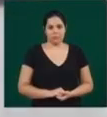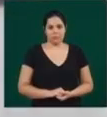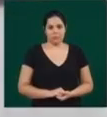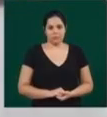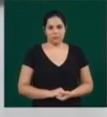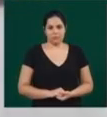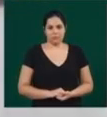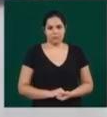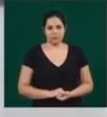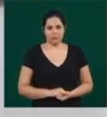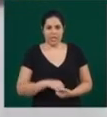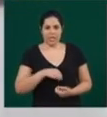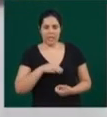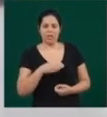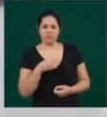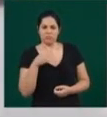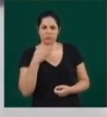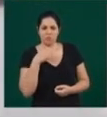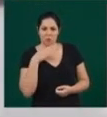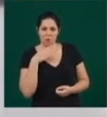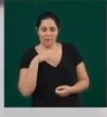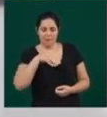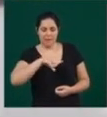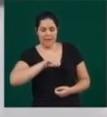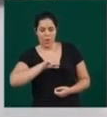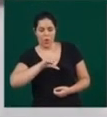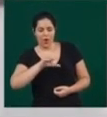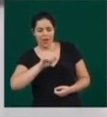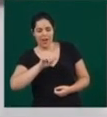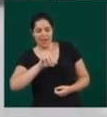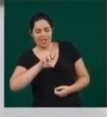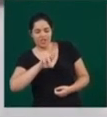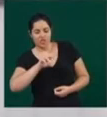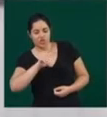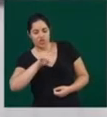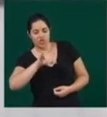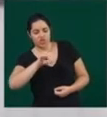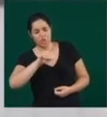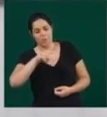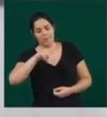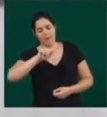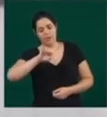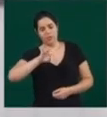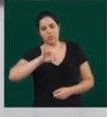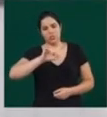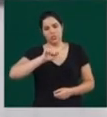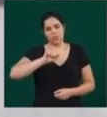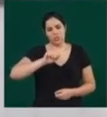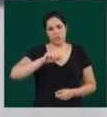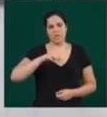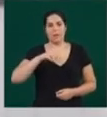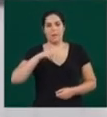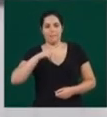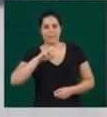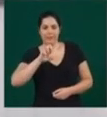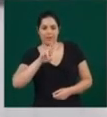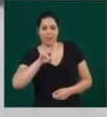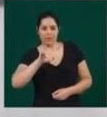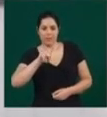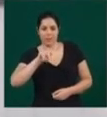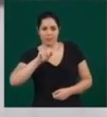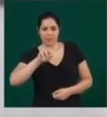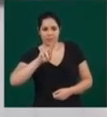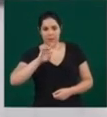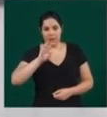Você já ouviu falar em miocardiopatia periparto? É uma doença relativamente rara, que por definição aparece na mulher entre o último mês